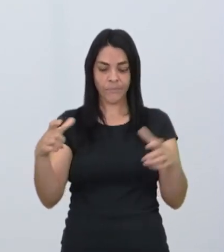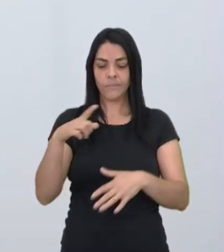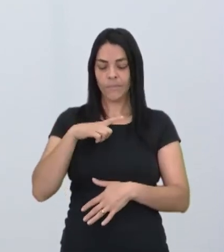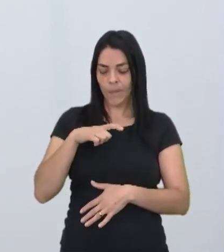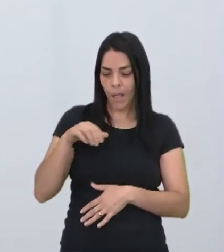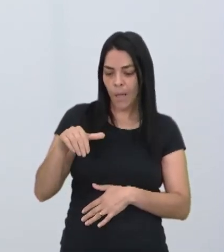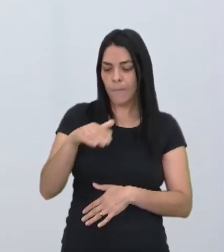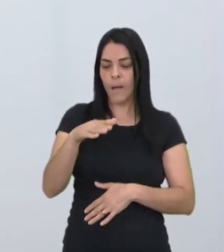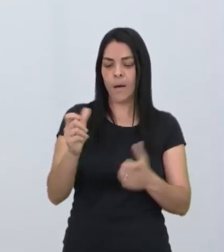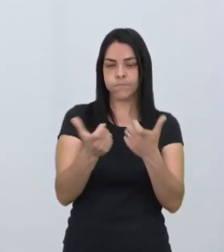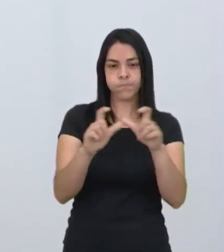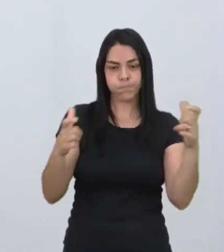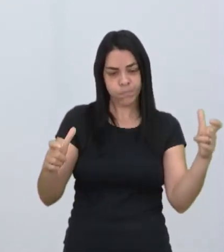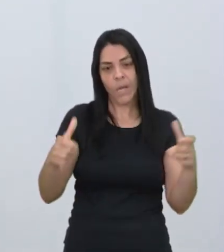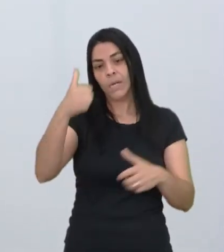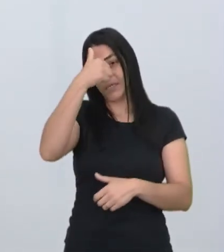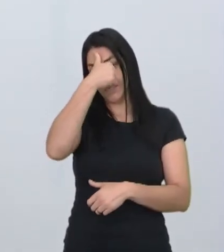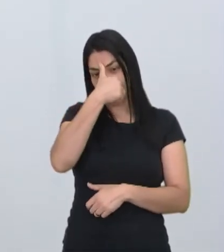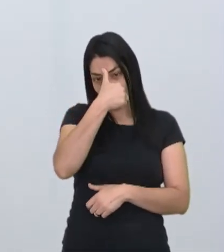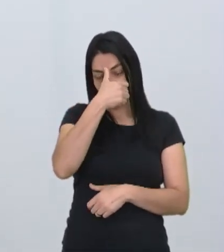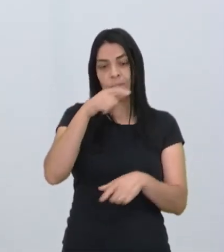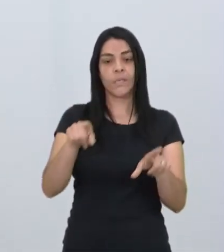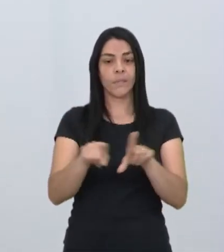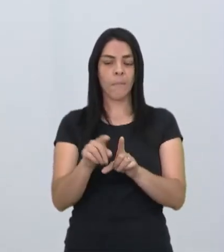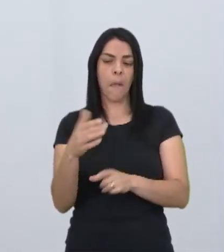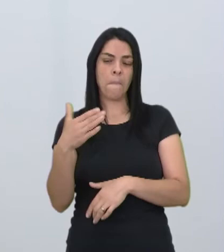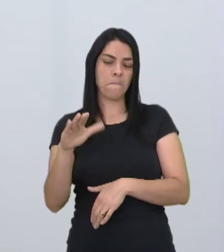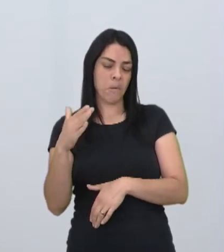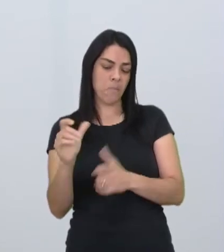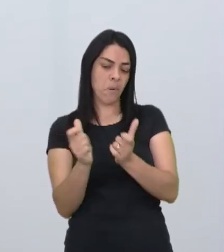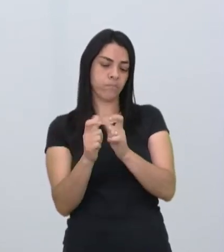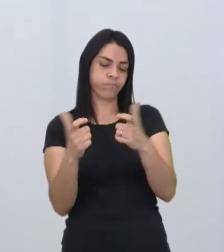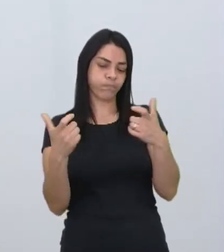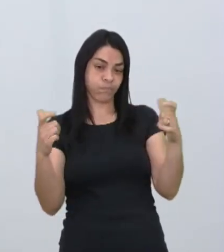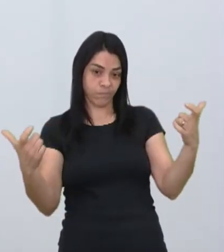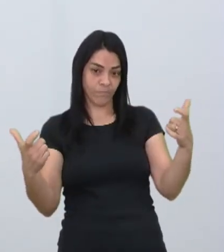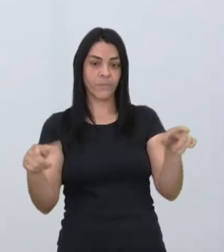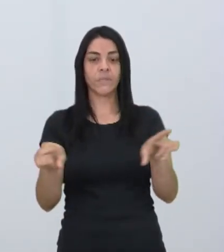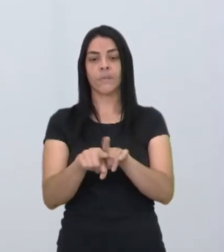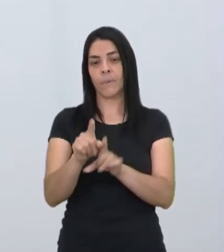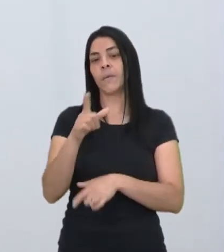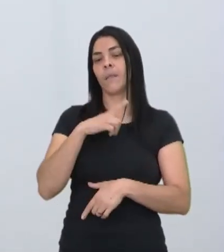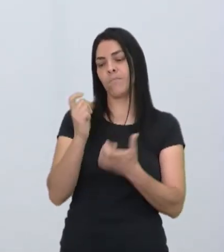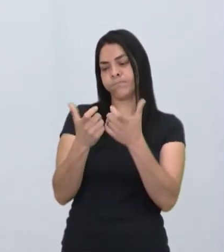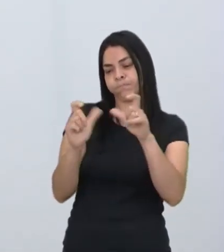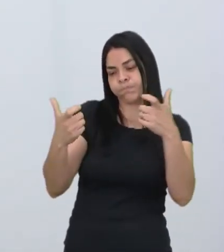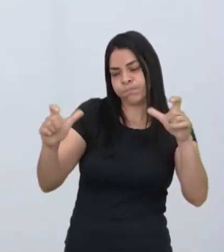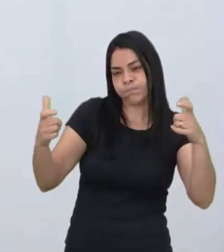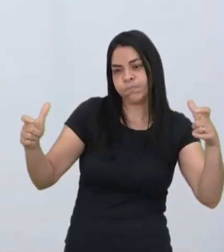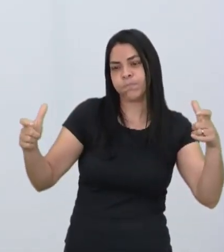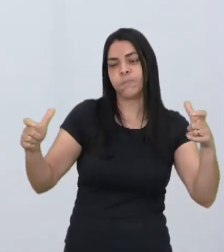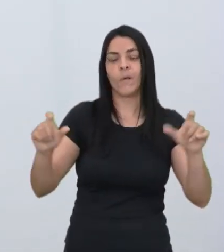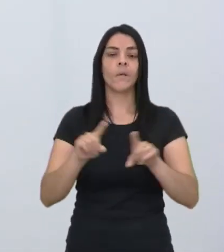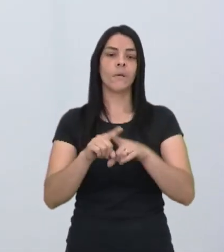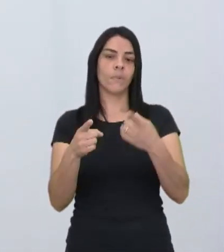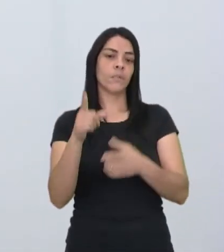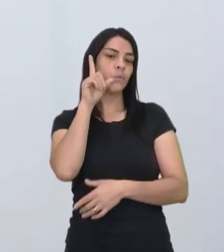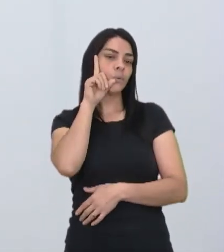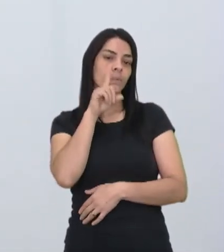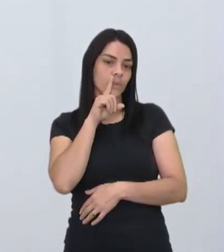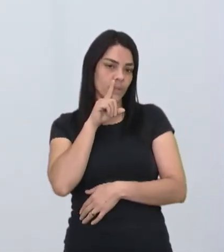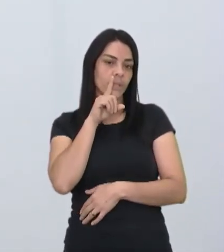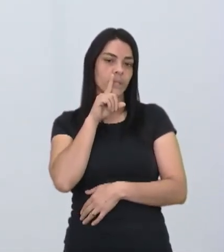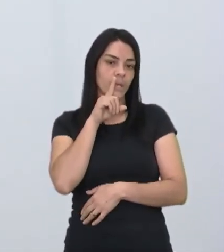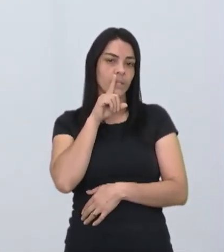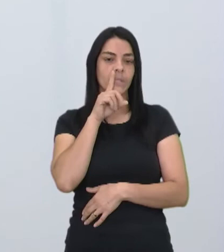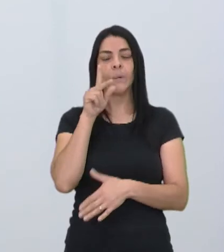população. A Índia também é um país razoavelmente grande e que tem aí também uma população enorme, né? Mas os Estados Unidos, que são,